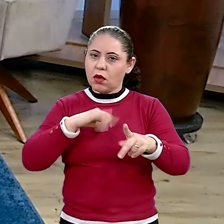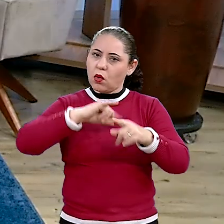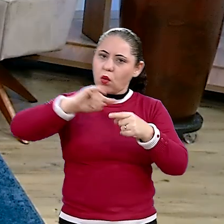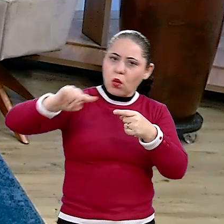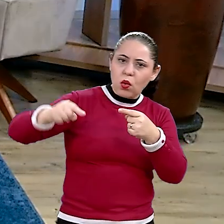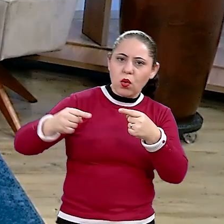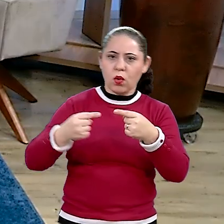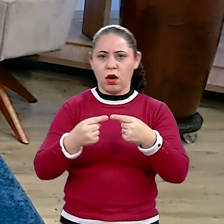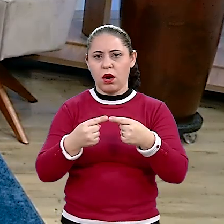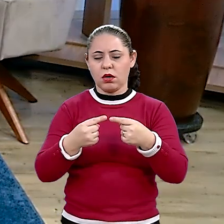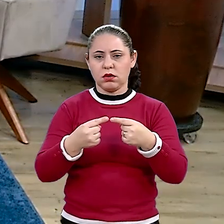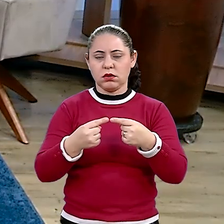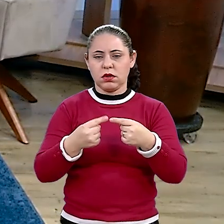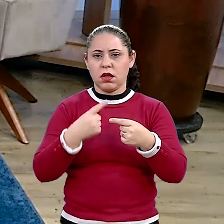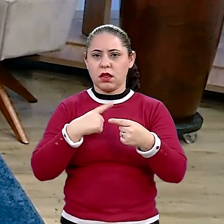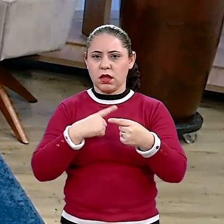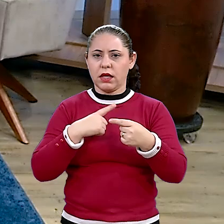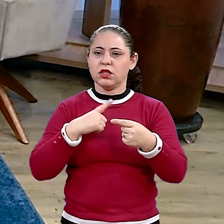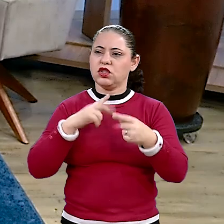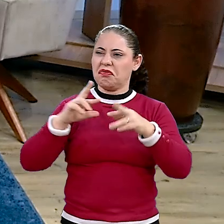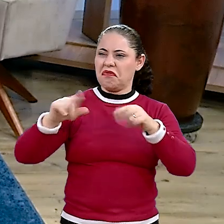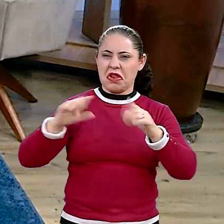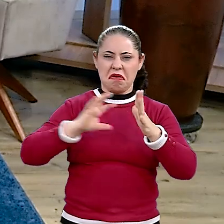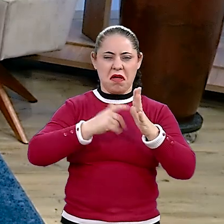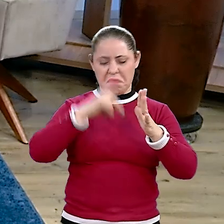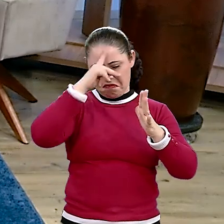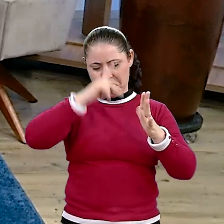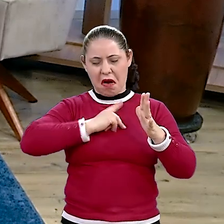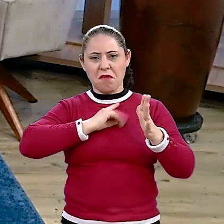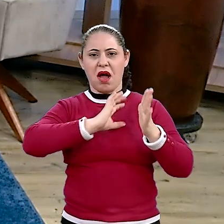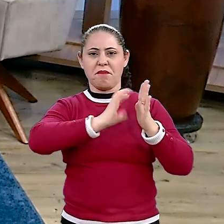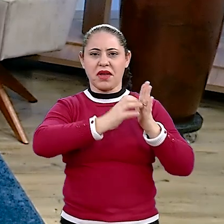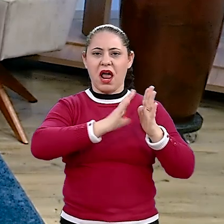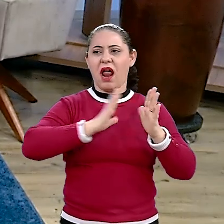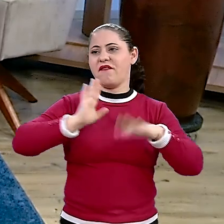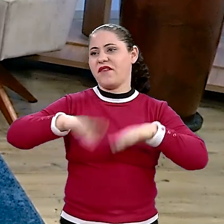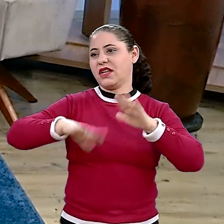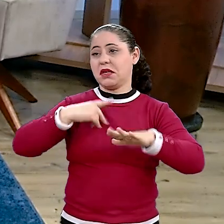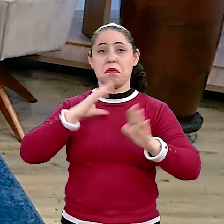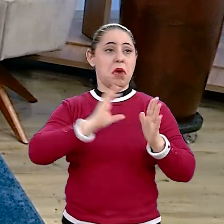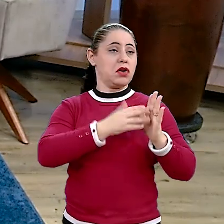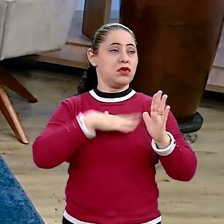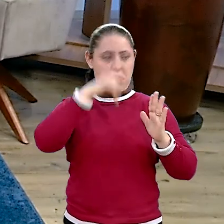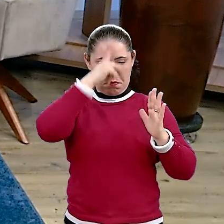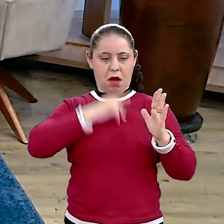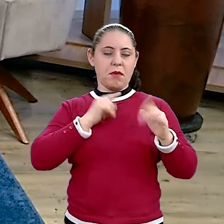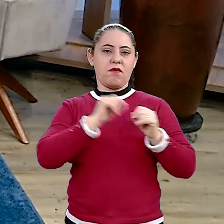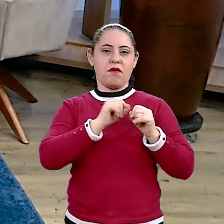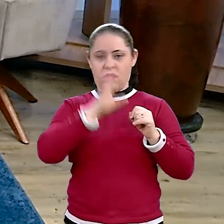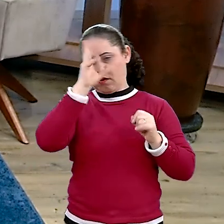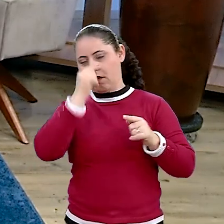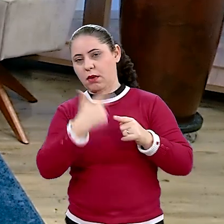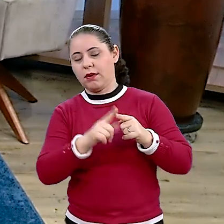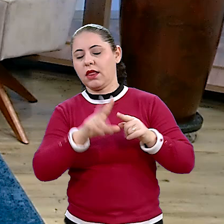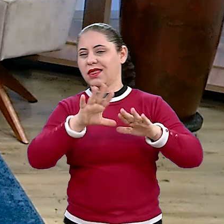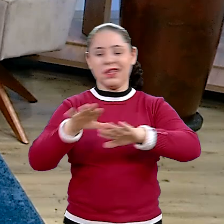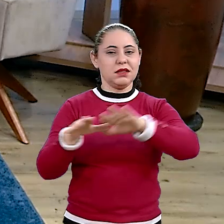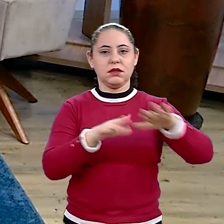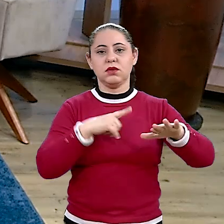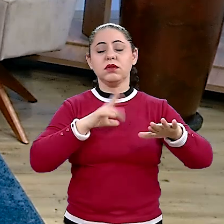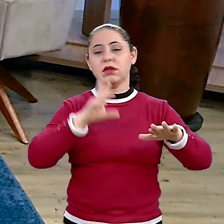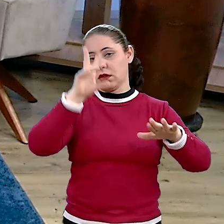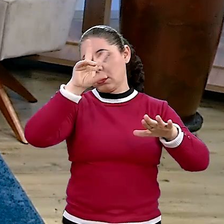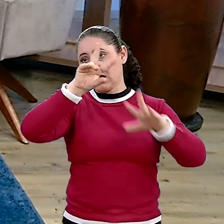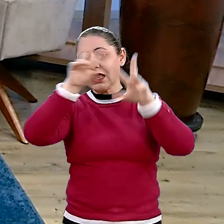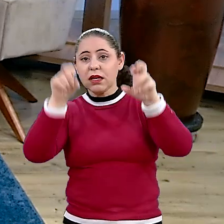uma ótica suprapartidária, acima dos interesses, muitas vezes meramente partidários, para que nós possamos tratar desse grande